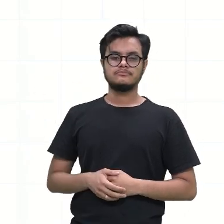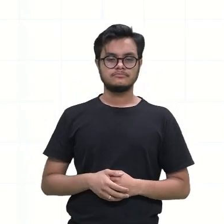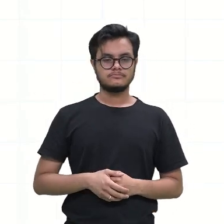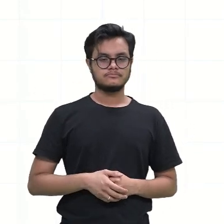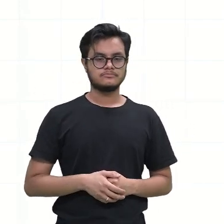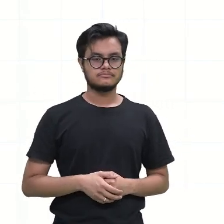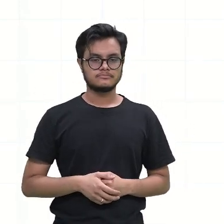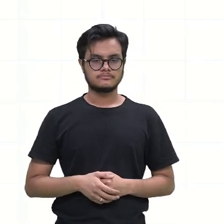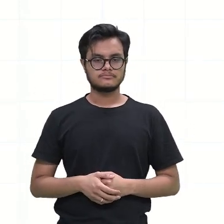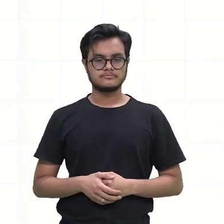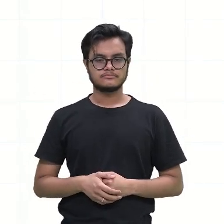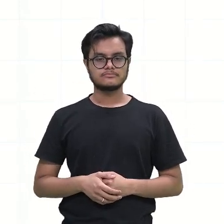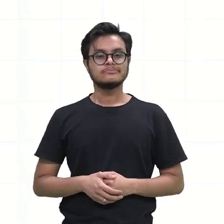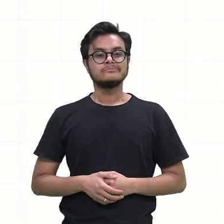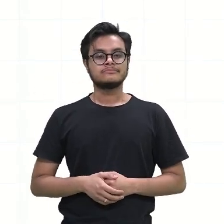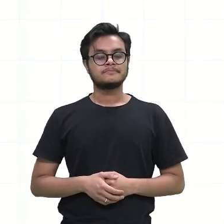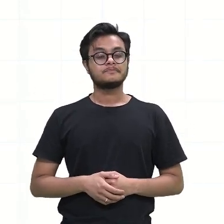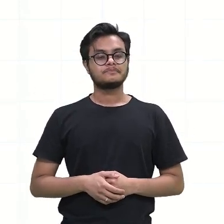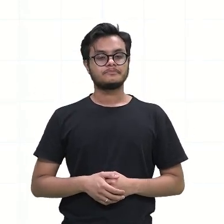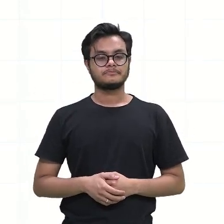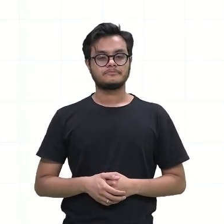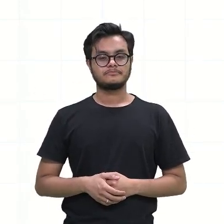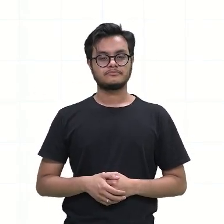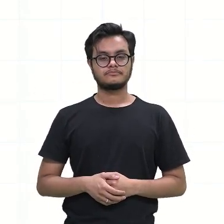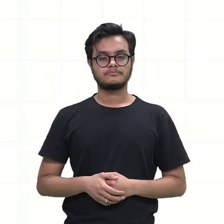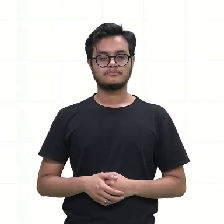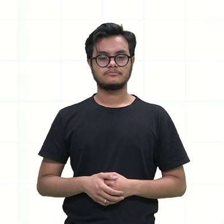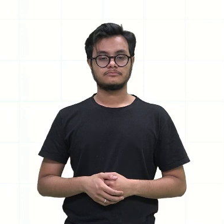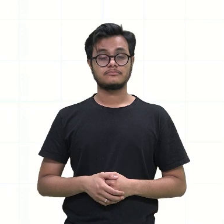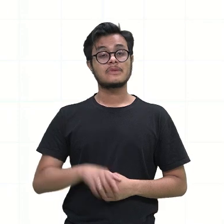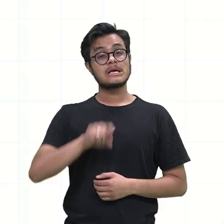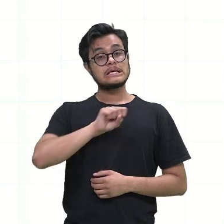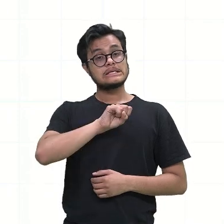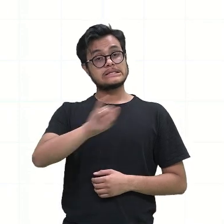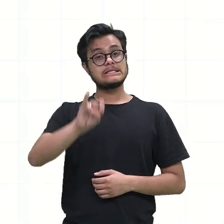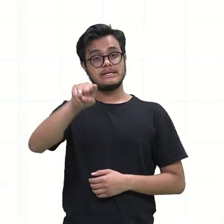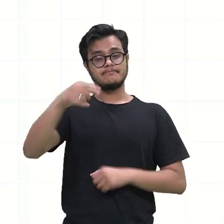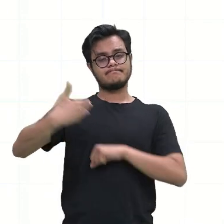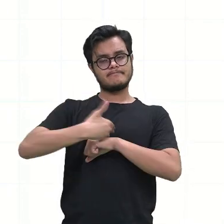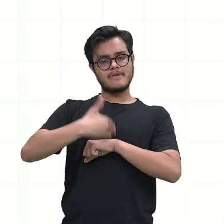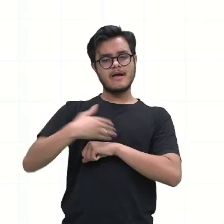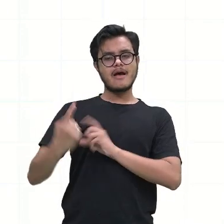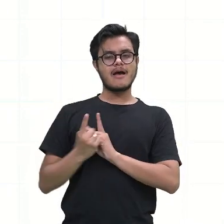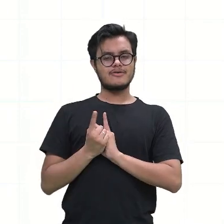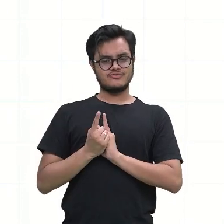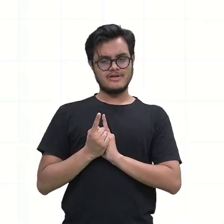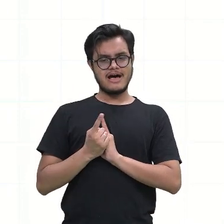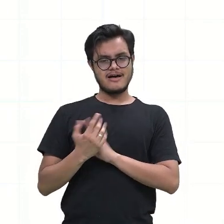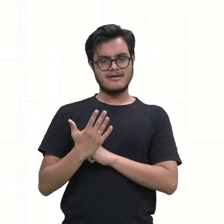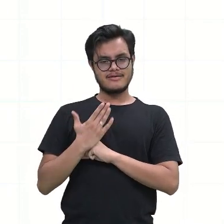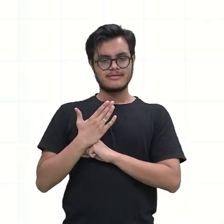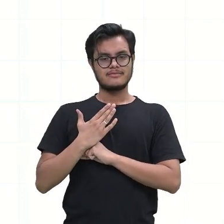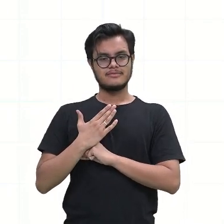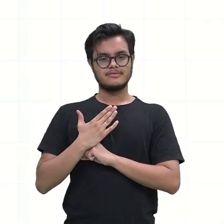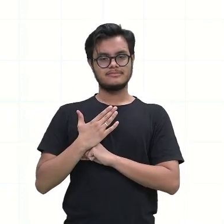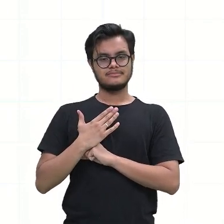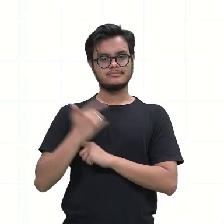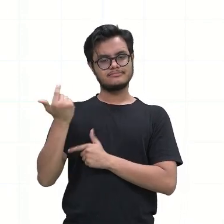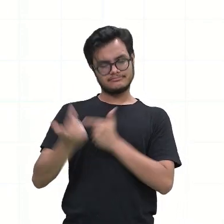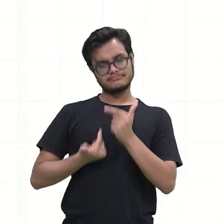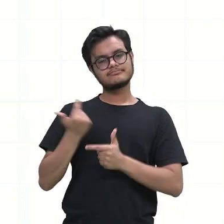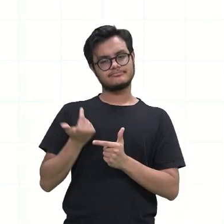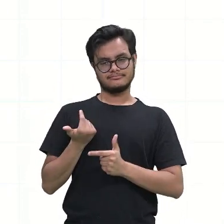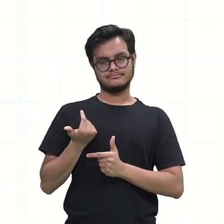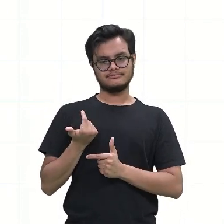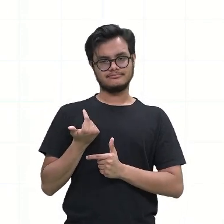aí o exemplo. Se você... Olha só, ele sempre vem acompanhando com essa partícula aqui, ó. Se você